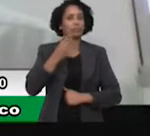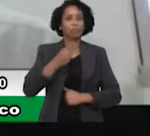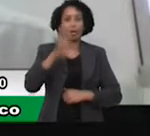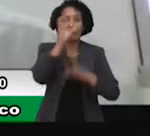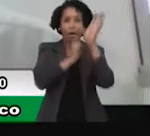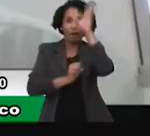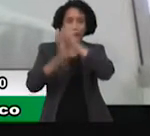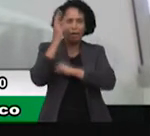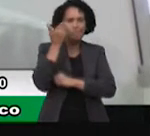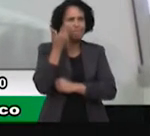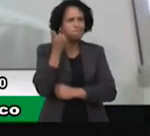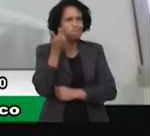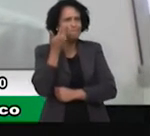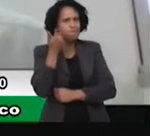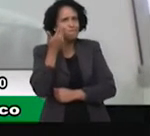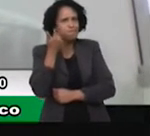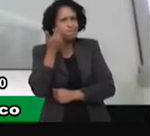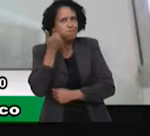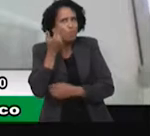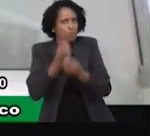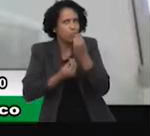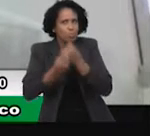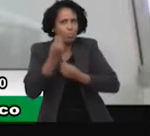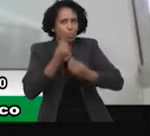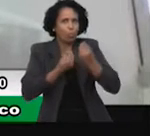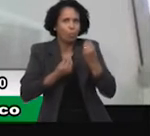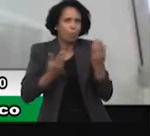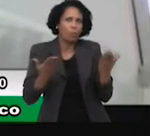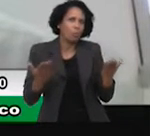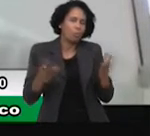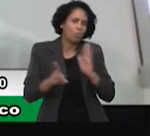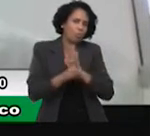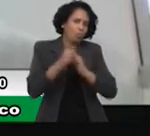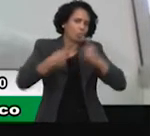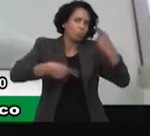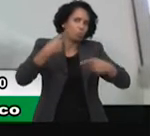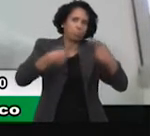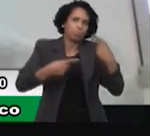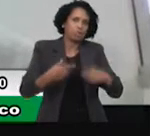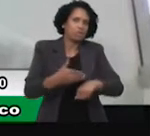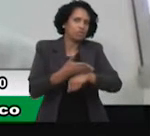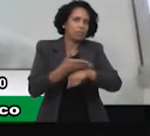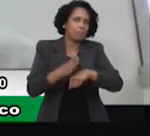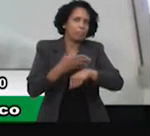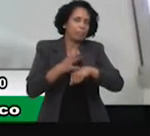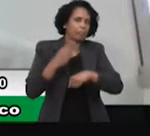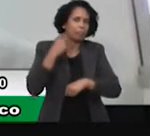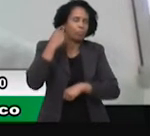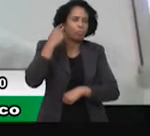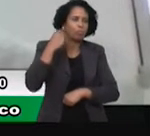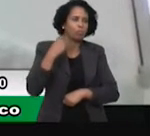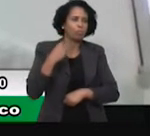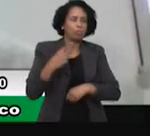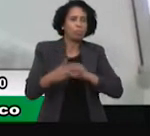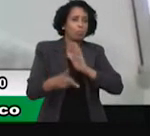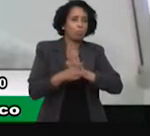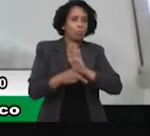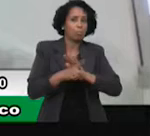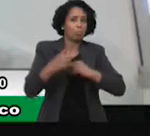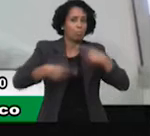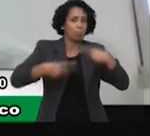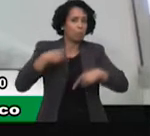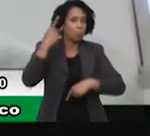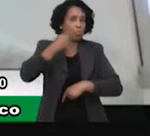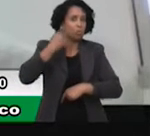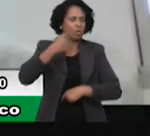dentro o que é, de fato, a política na prática. A gente sempre leu, estudou, eu particularmente